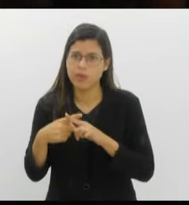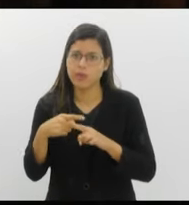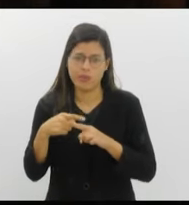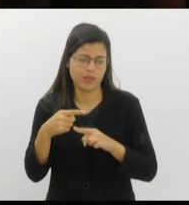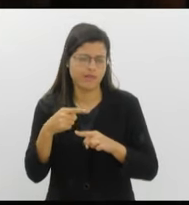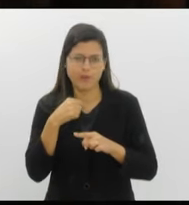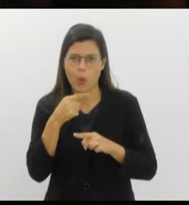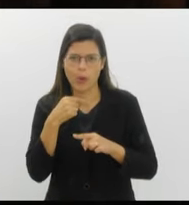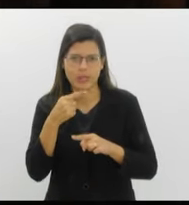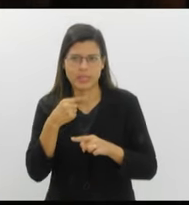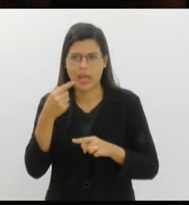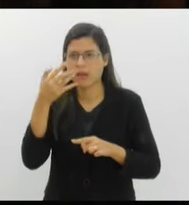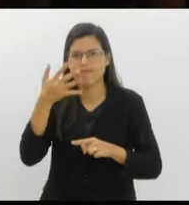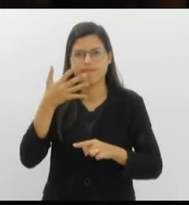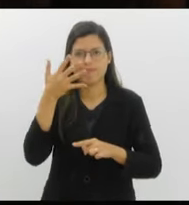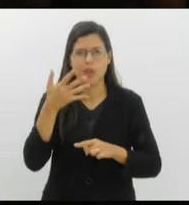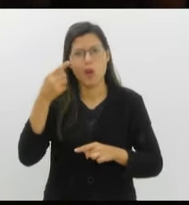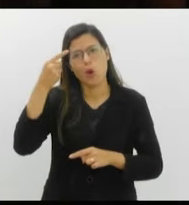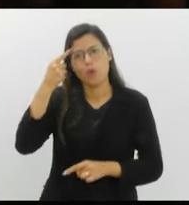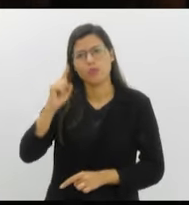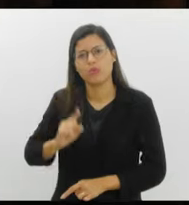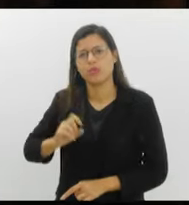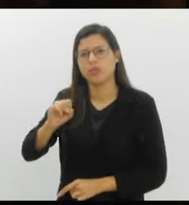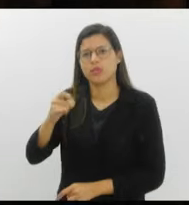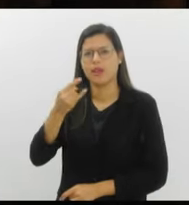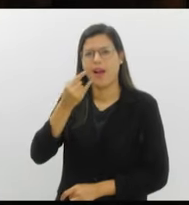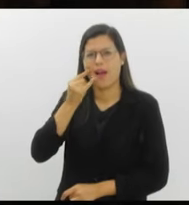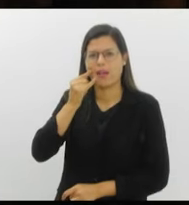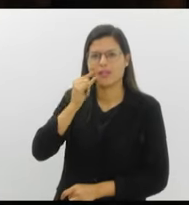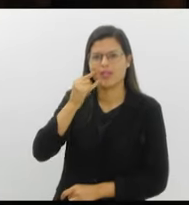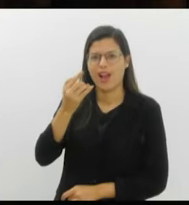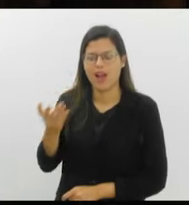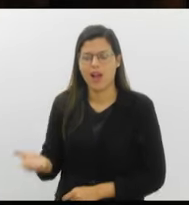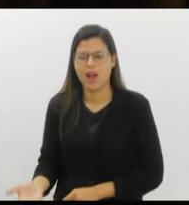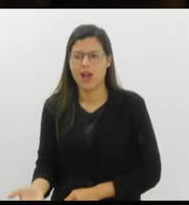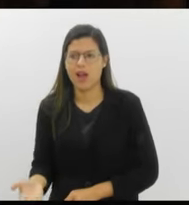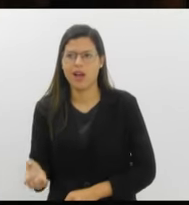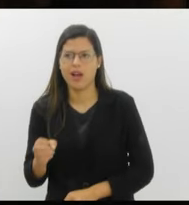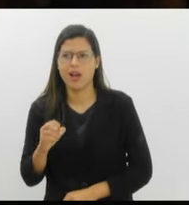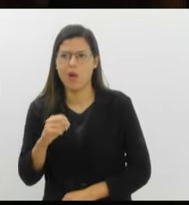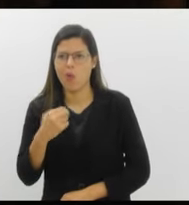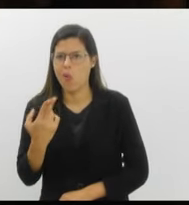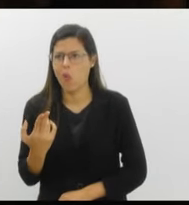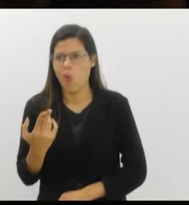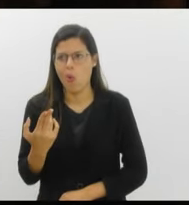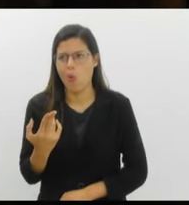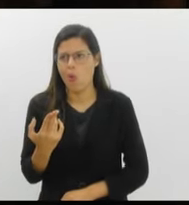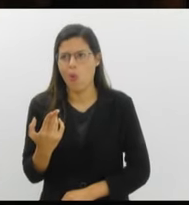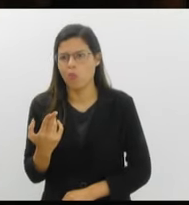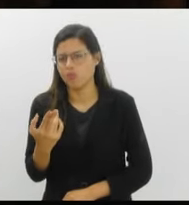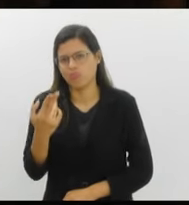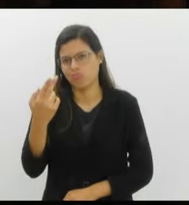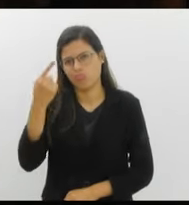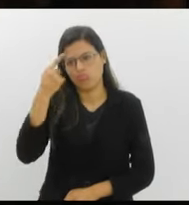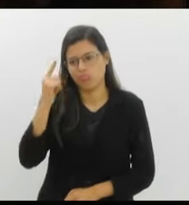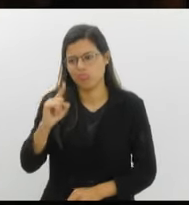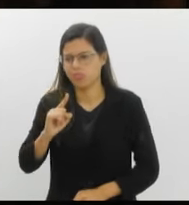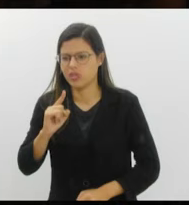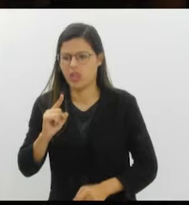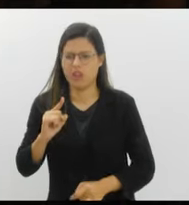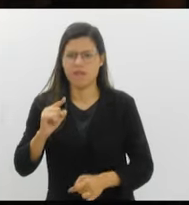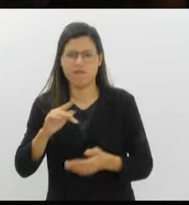palavra. Eu não sei se é a cachaça que ele anda tomando, se é aquela pantomima que ele faz na festa, travestido de bom malandro,